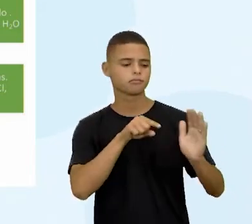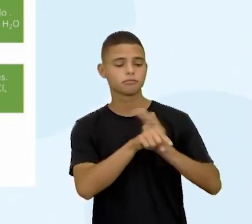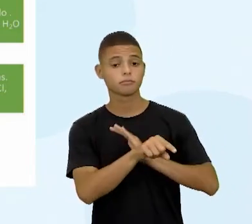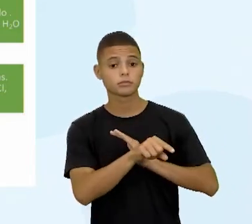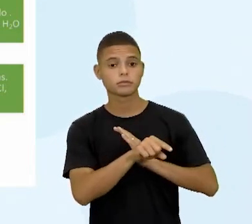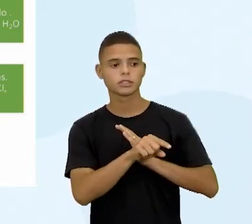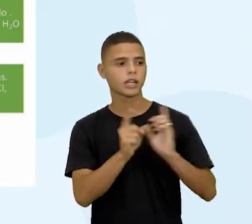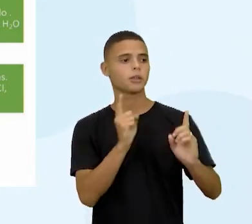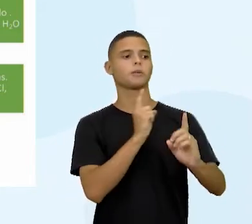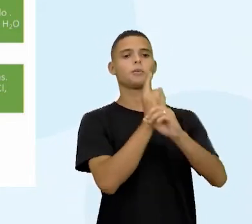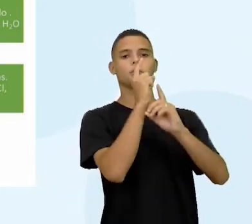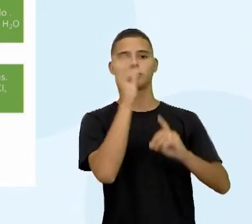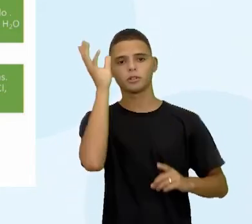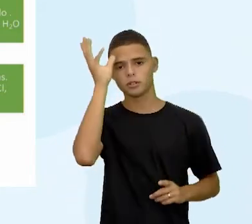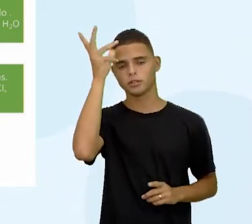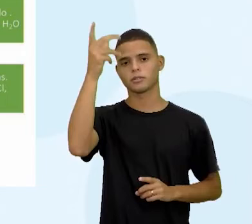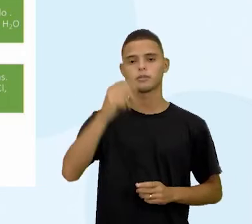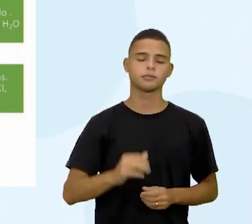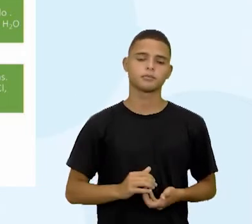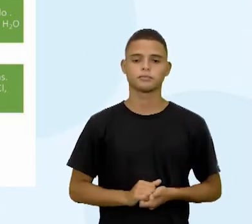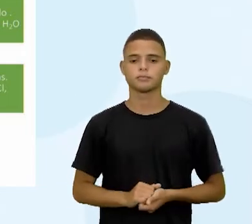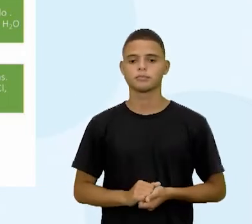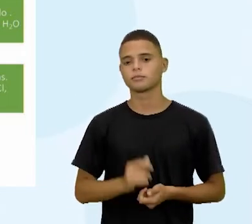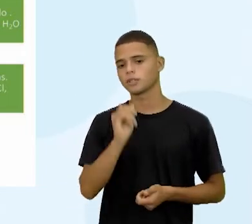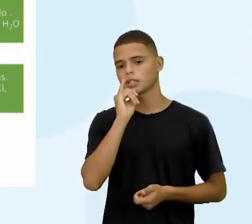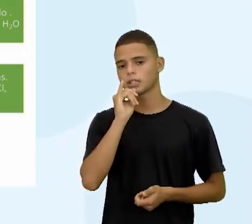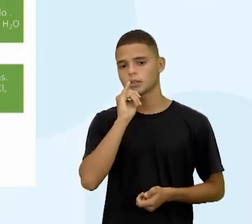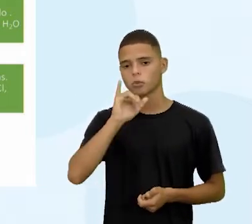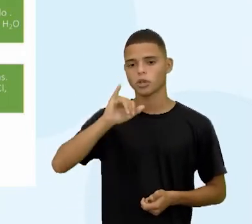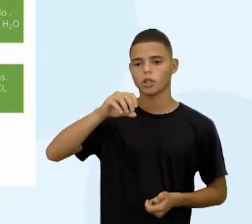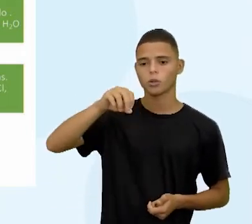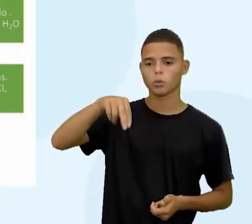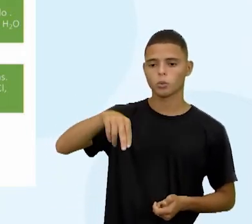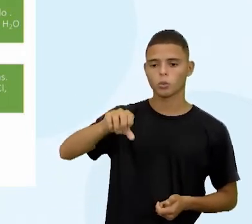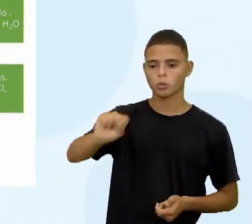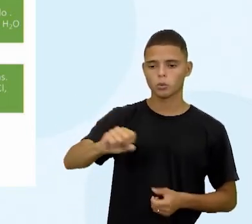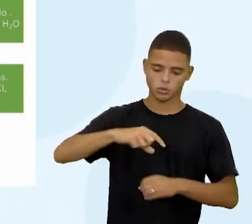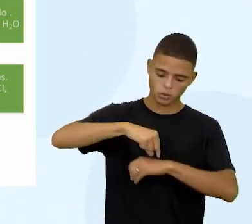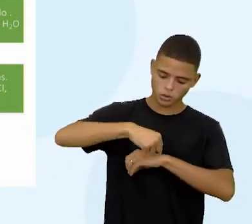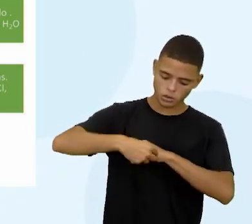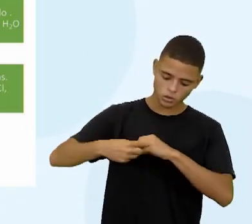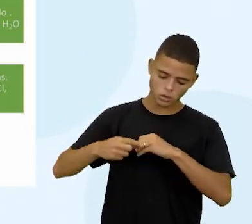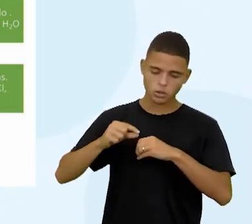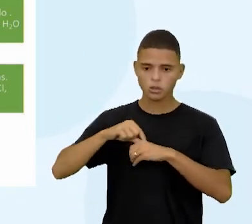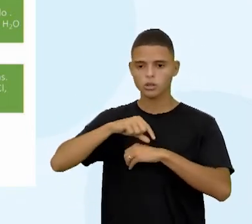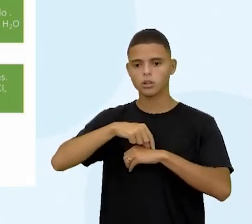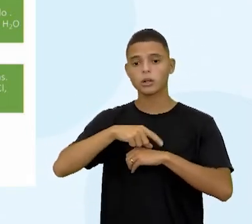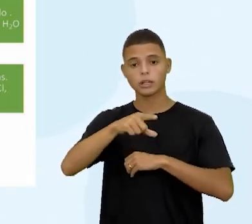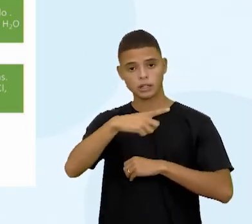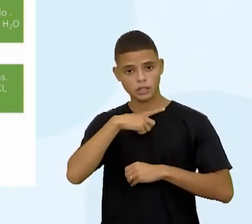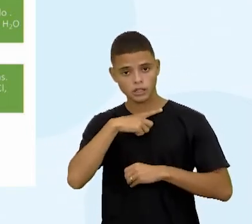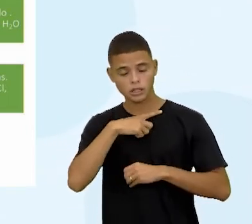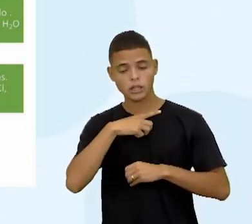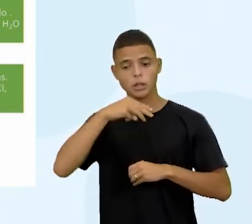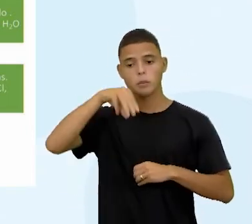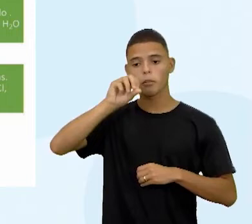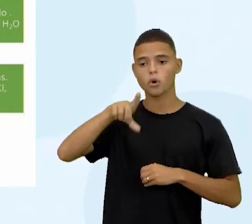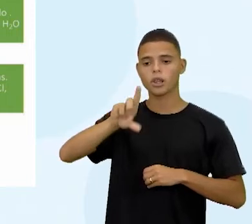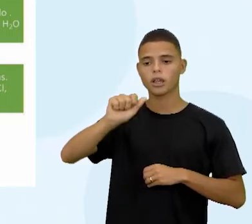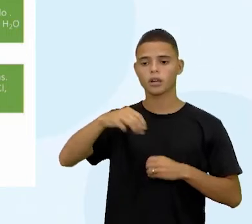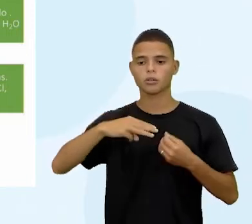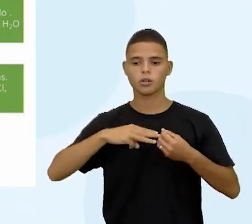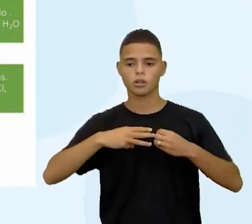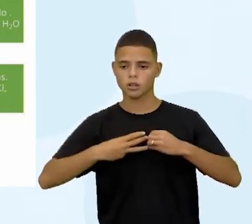você chega em um resultado. Por exemplo, íons, moléculas interagindo. Então, se você tem íons e molécula interagindo, você tem